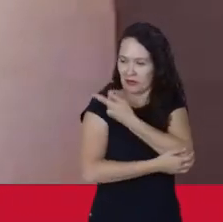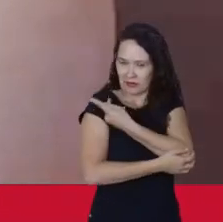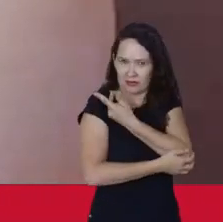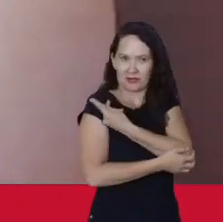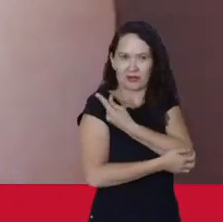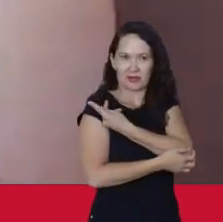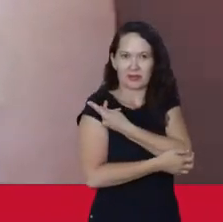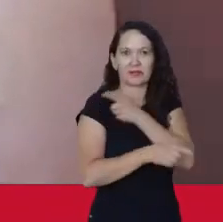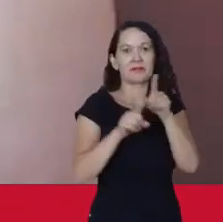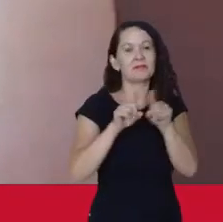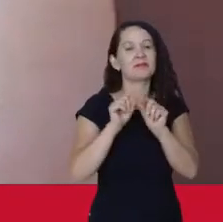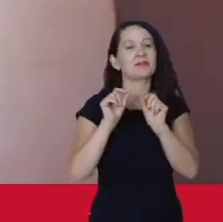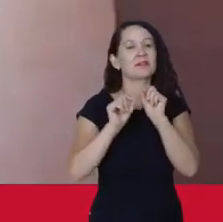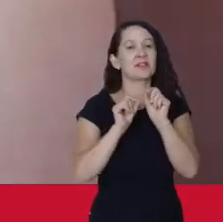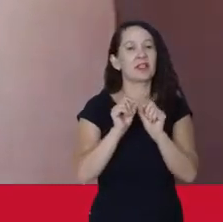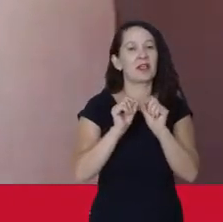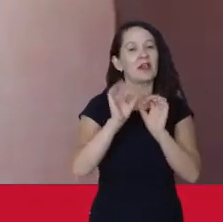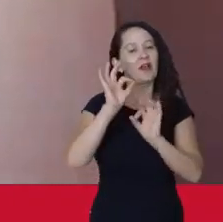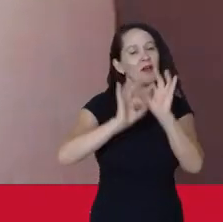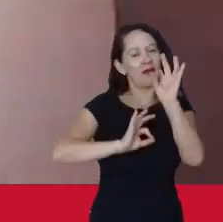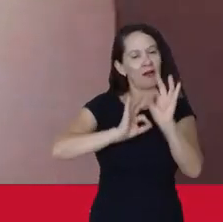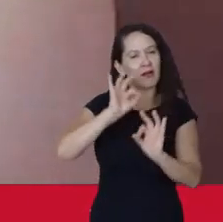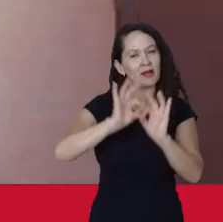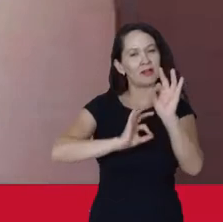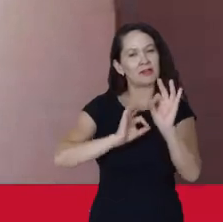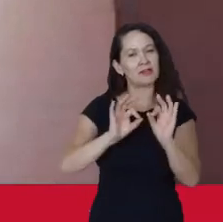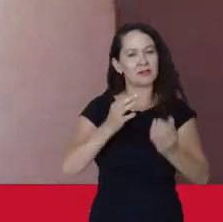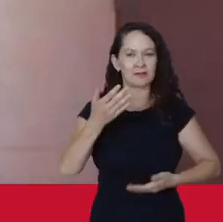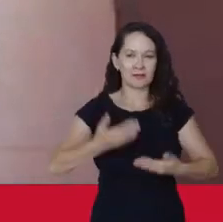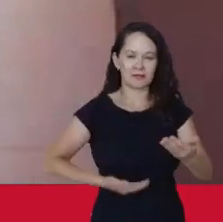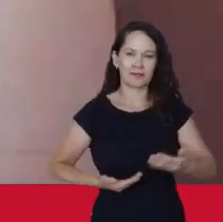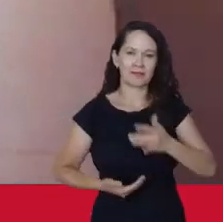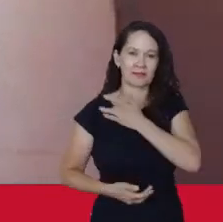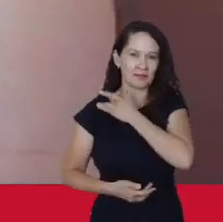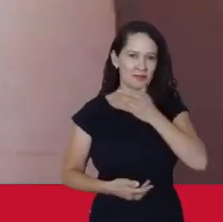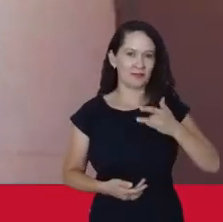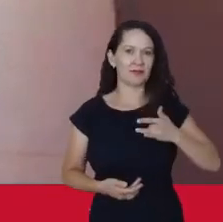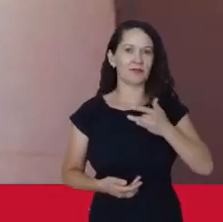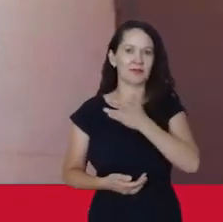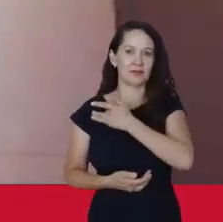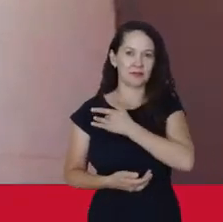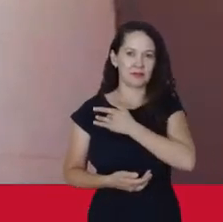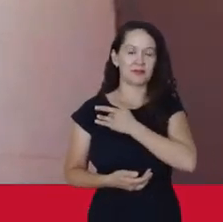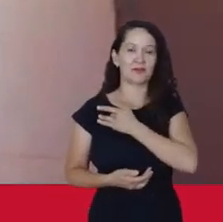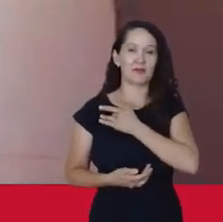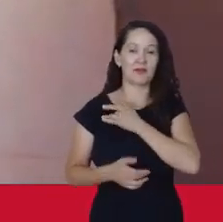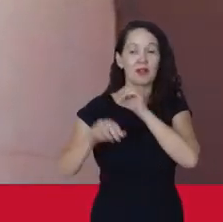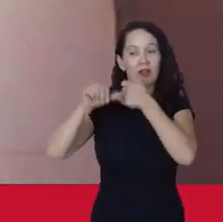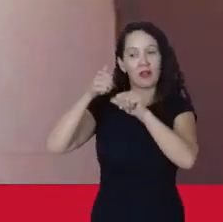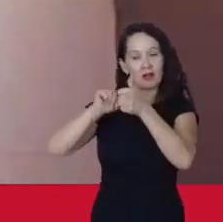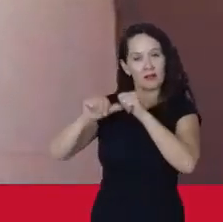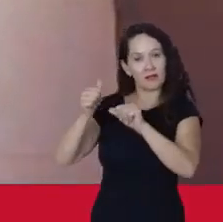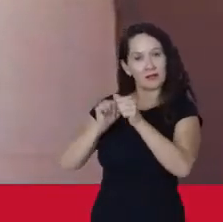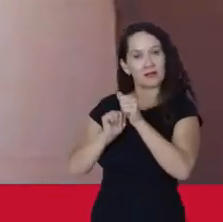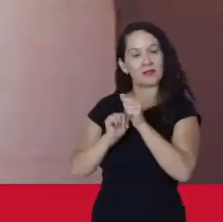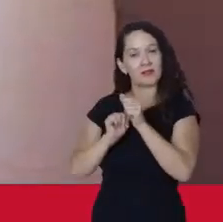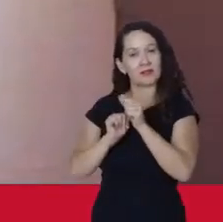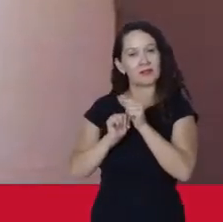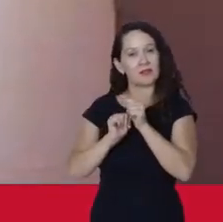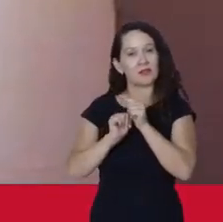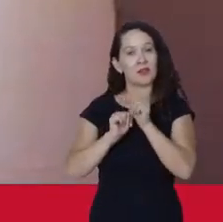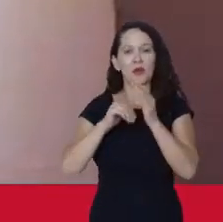vacinação, de organização dos serviços de saúde, na avaliação